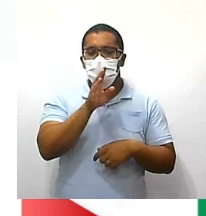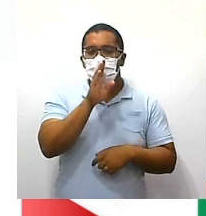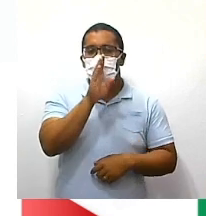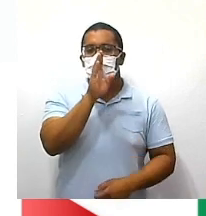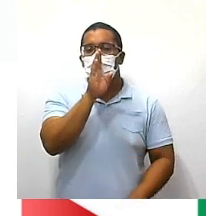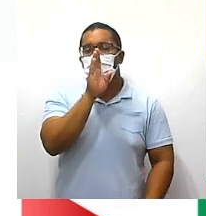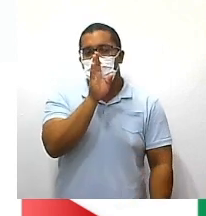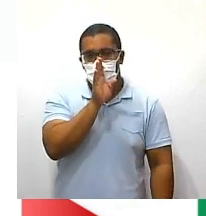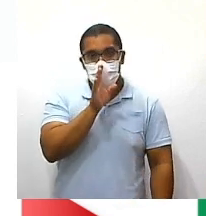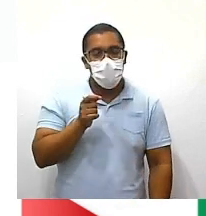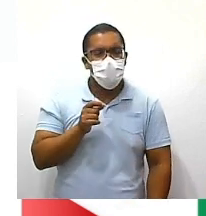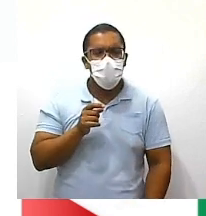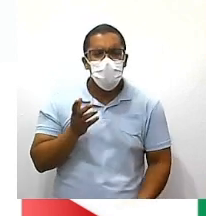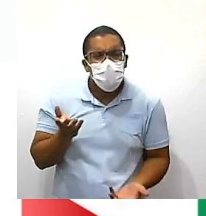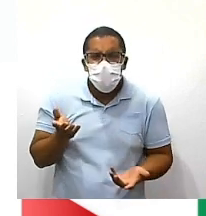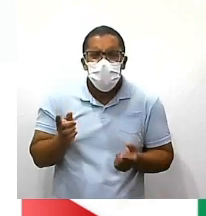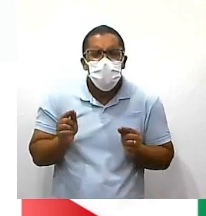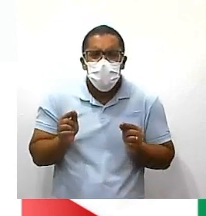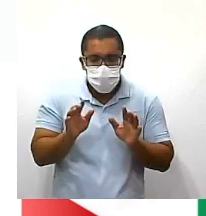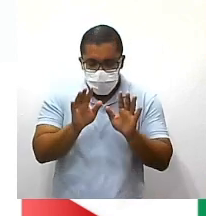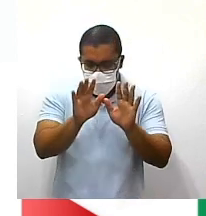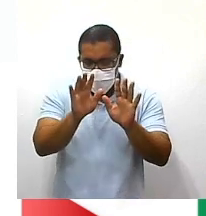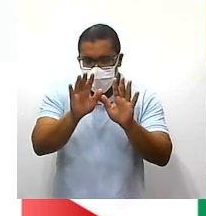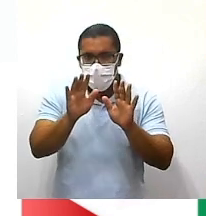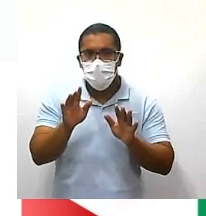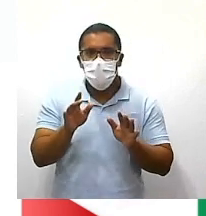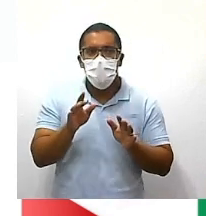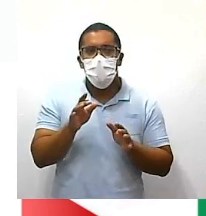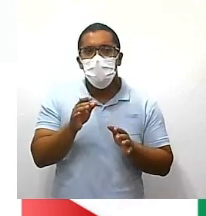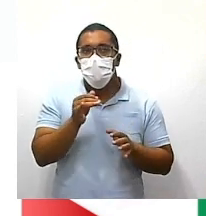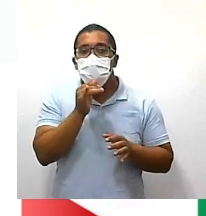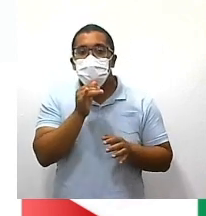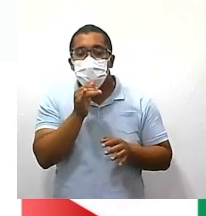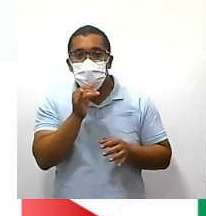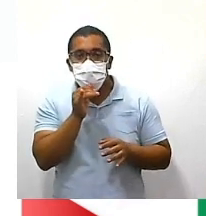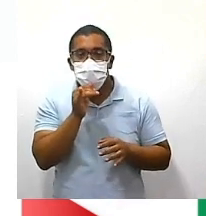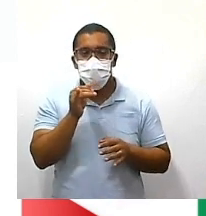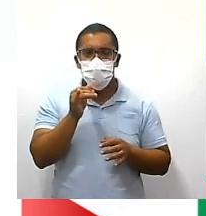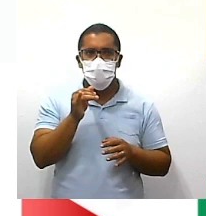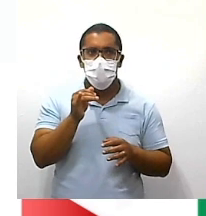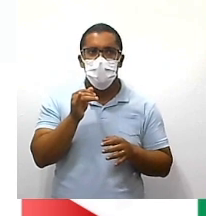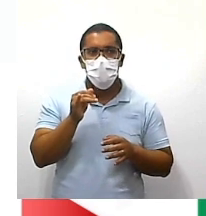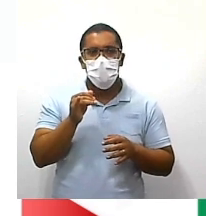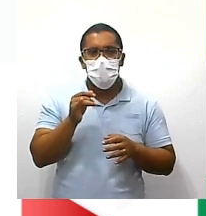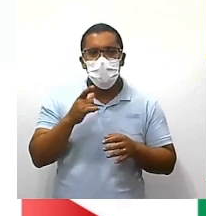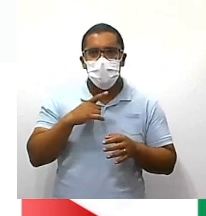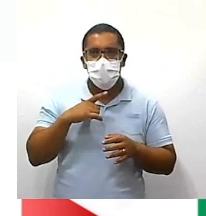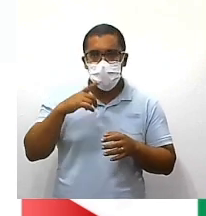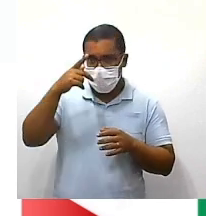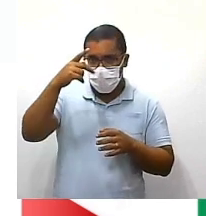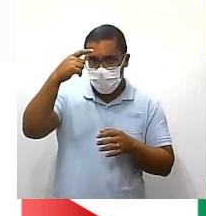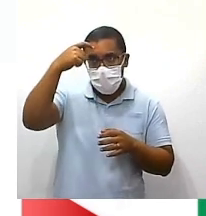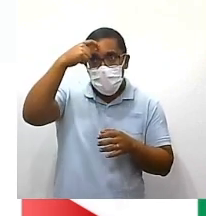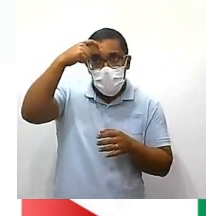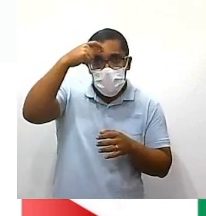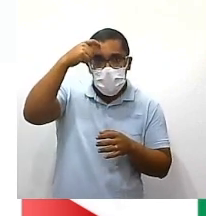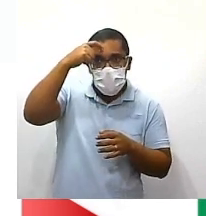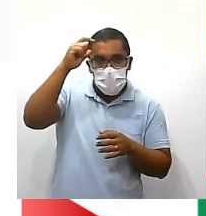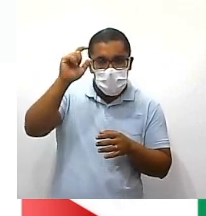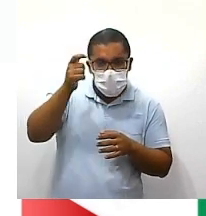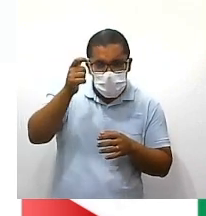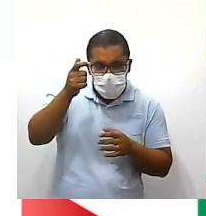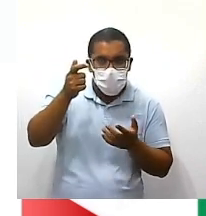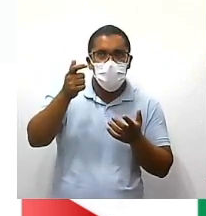Esses medicamentos, eles são usados aí no tratamento contra a esquizofrenia e também